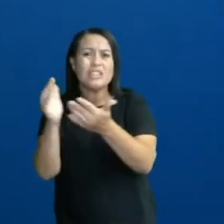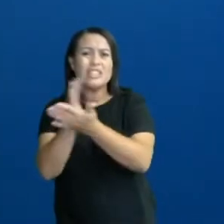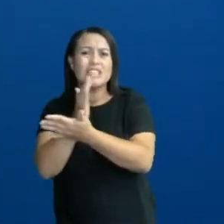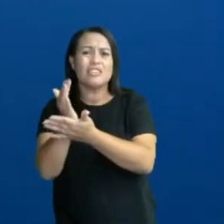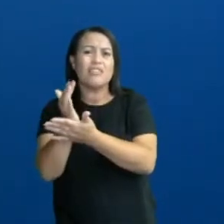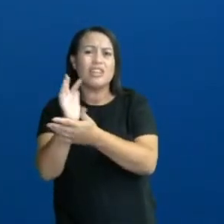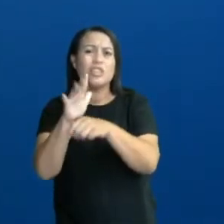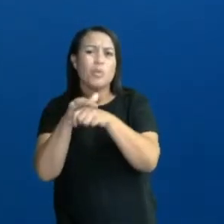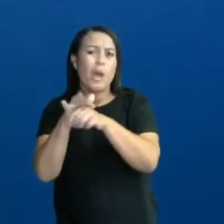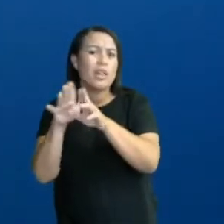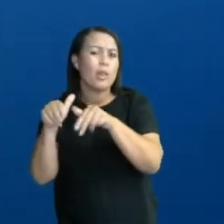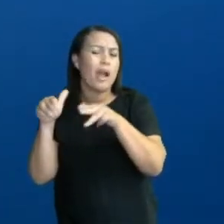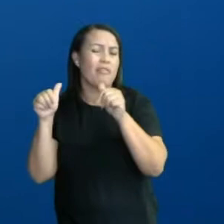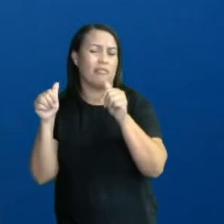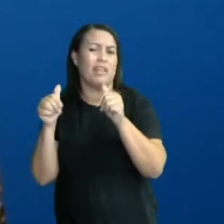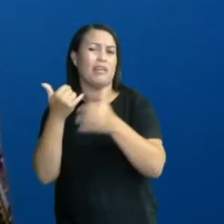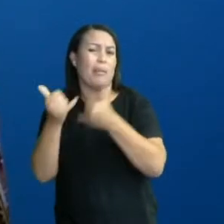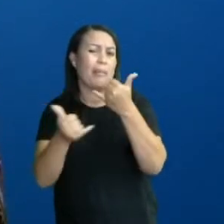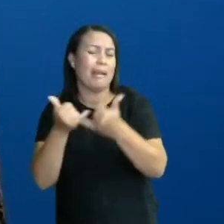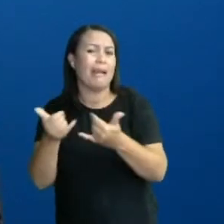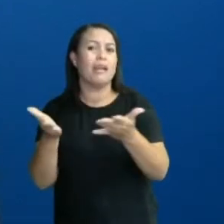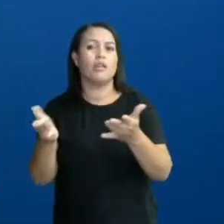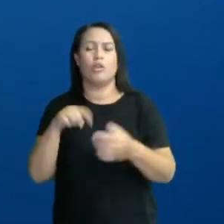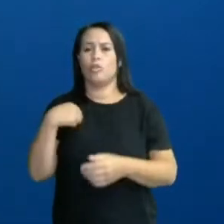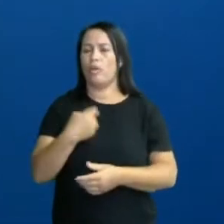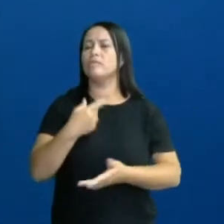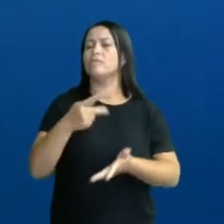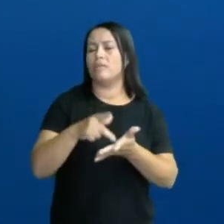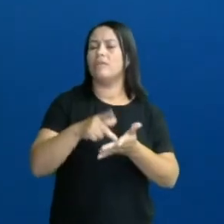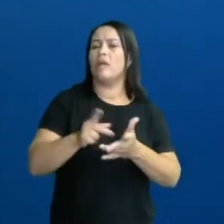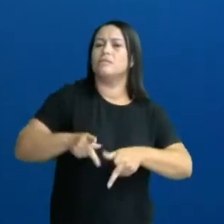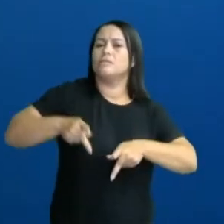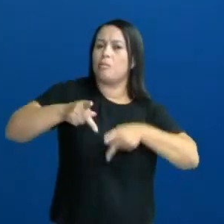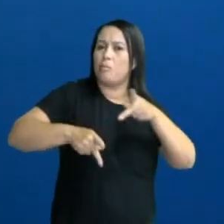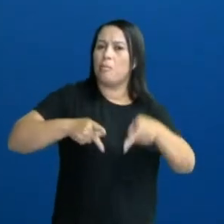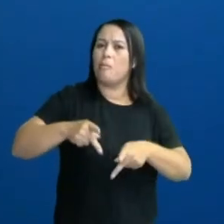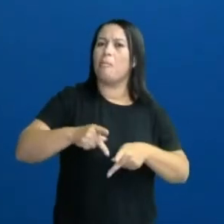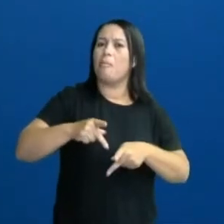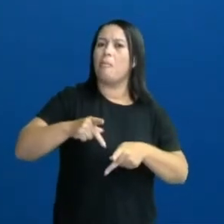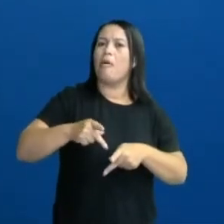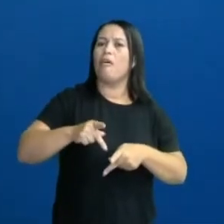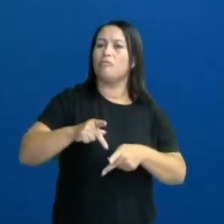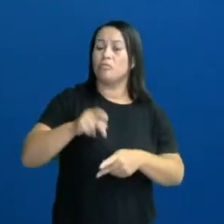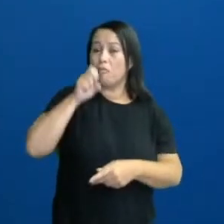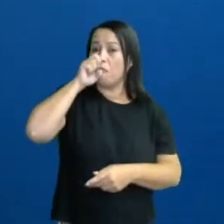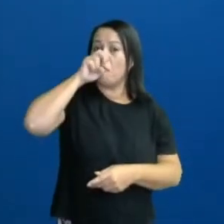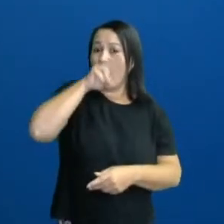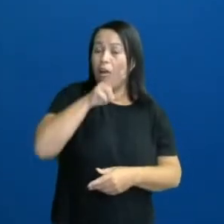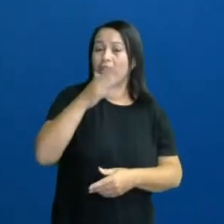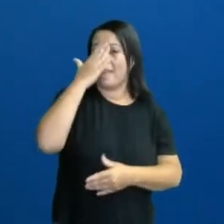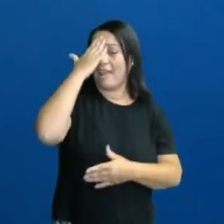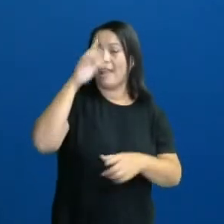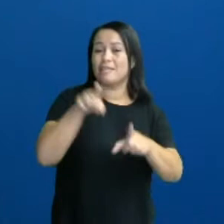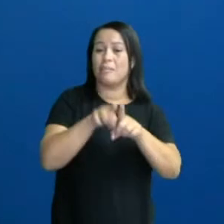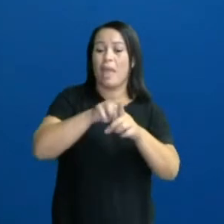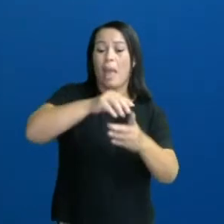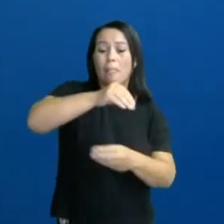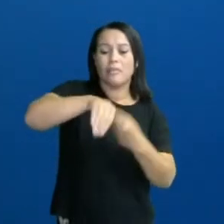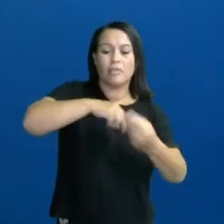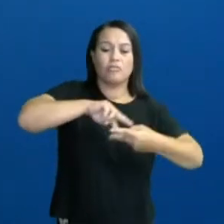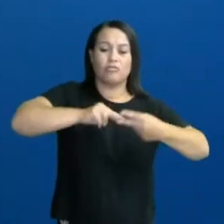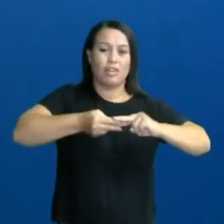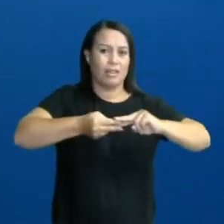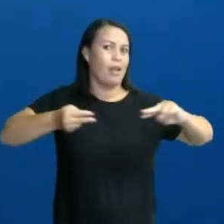tipo, e, enfim. Nós somos realmente um povo mais forte, graças a essa miscigenação, né? Geneticamente, a gente nasce